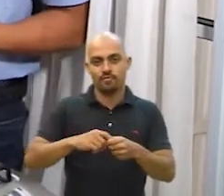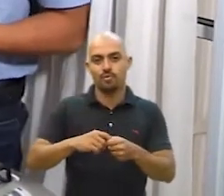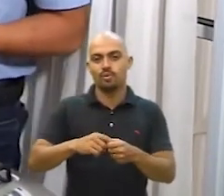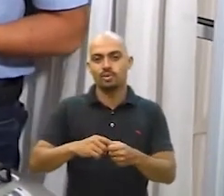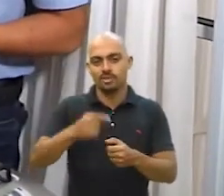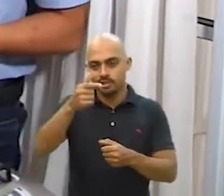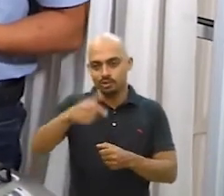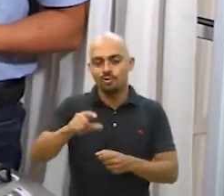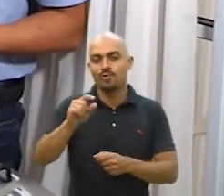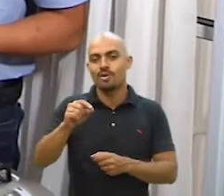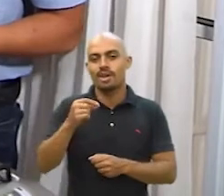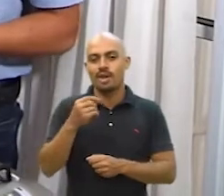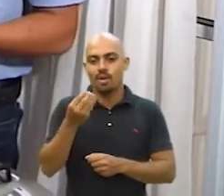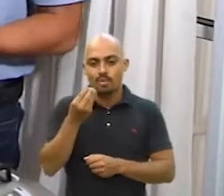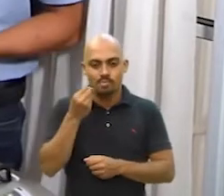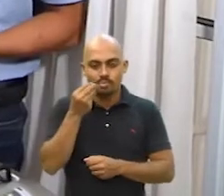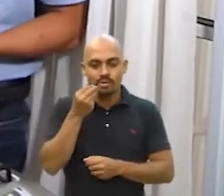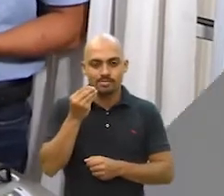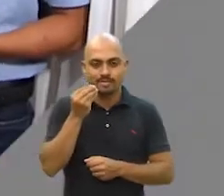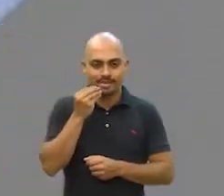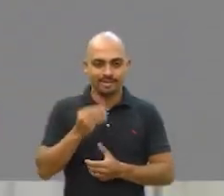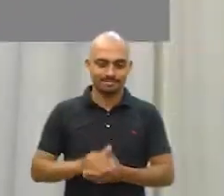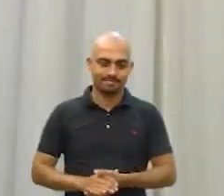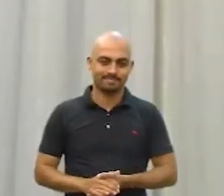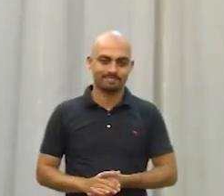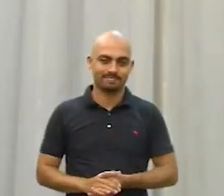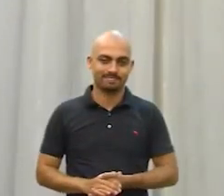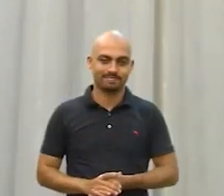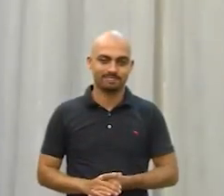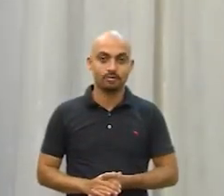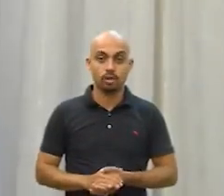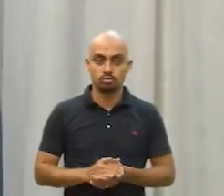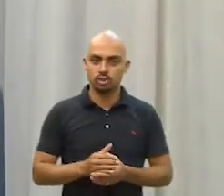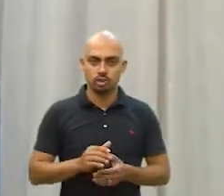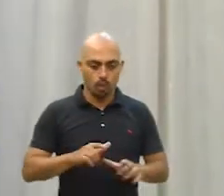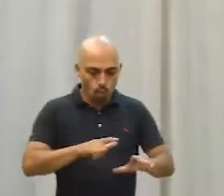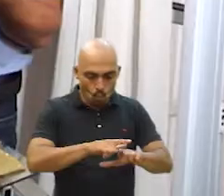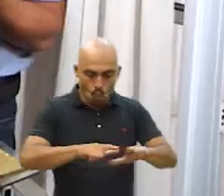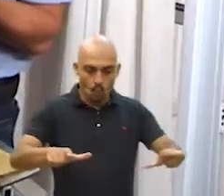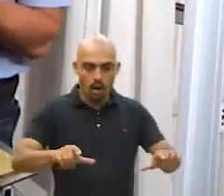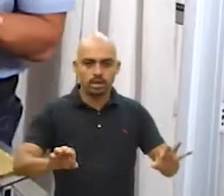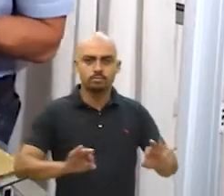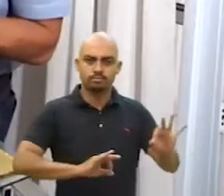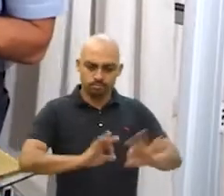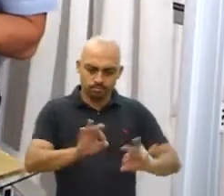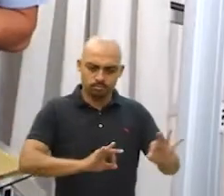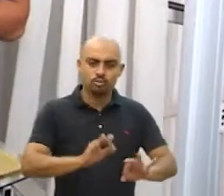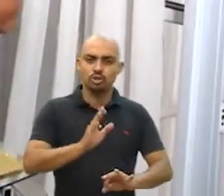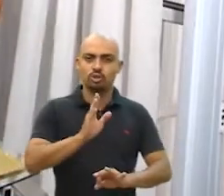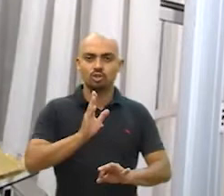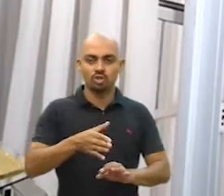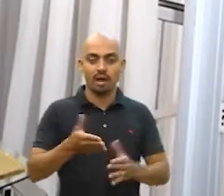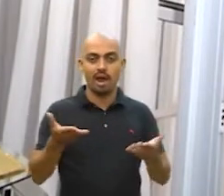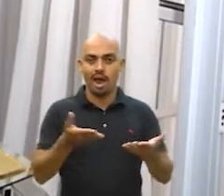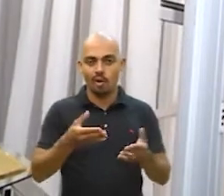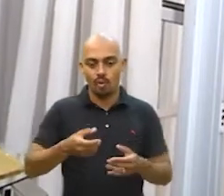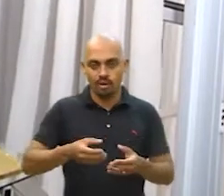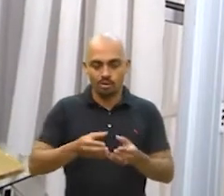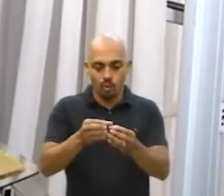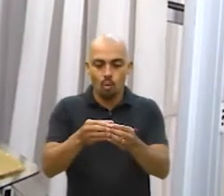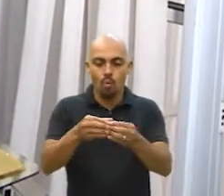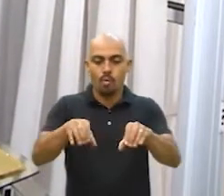com a nossa omelete pronta. Tudo organizado, tudo pronto aqui, a nossa omelete